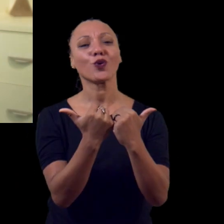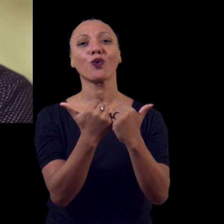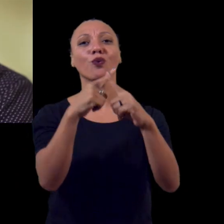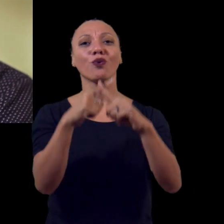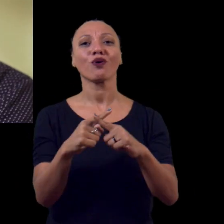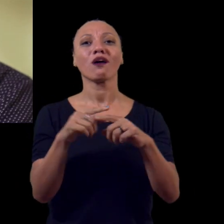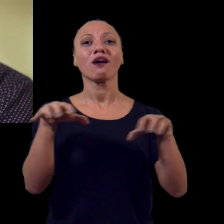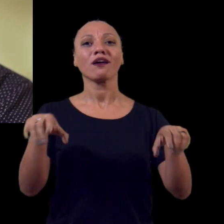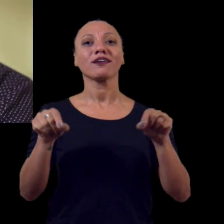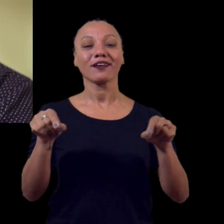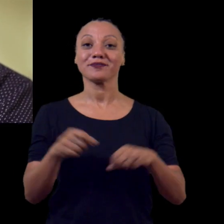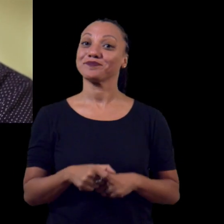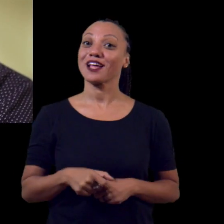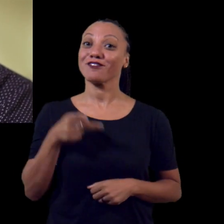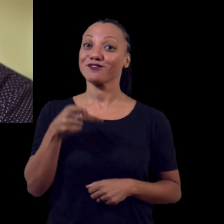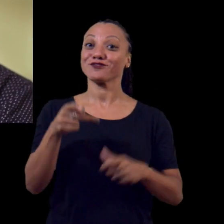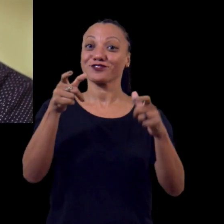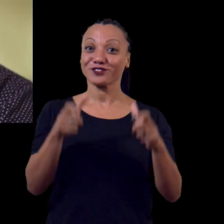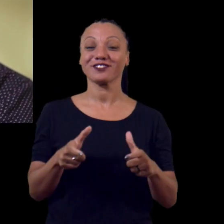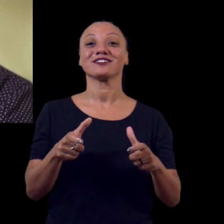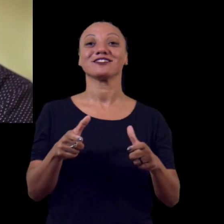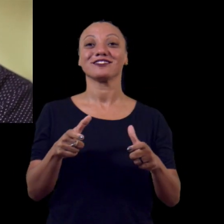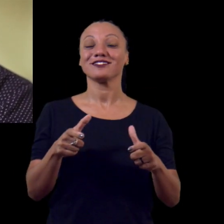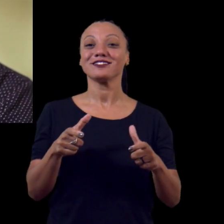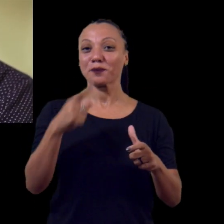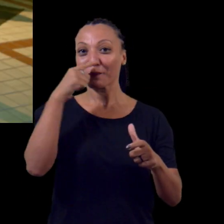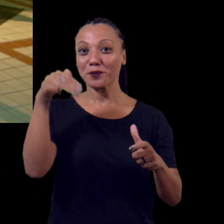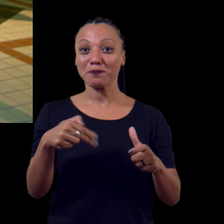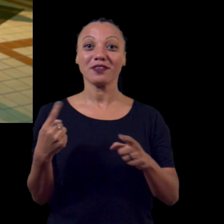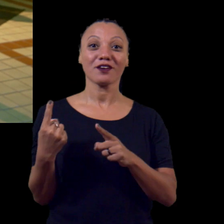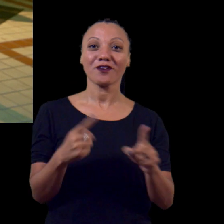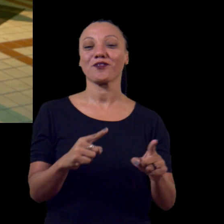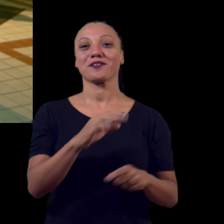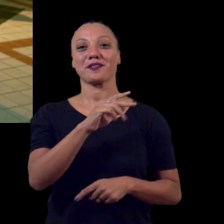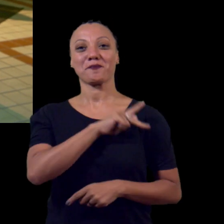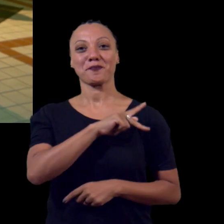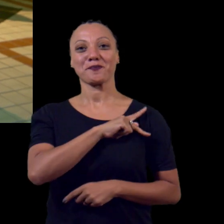quem? Ele disse, o jogo vai ser no Morumbi contra o Palmeiras.